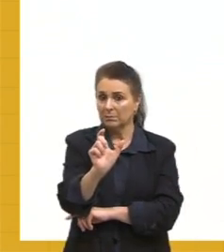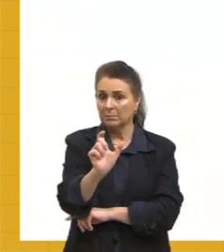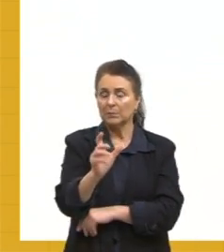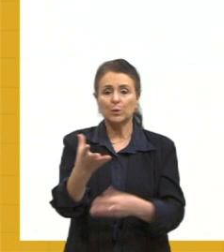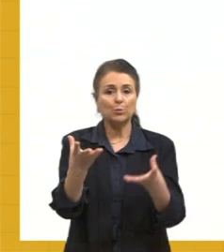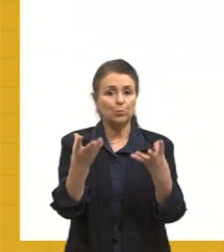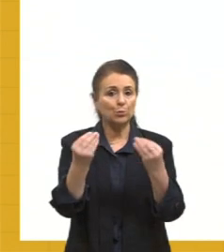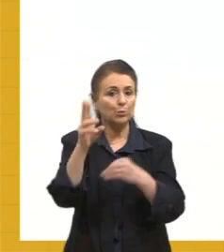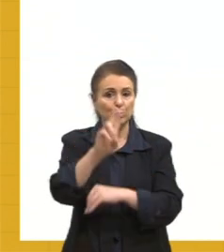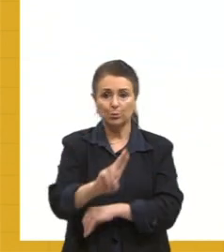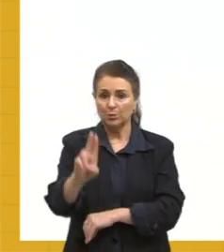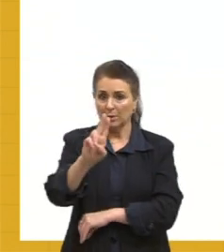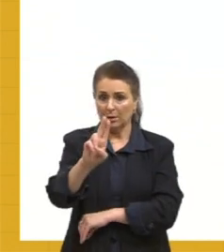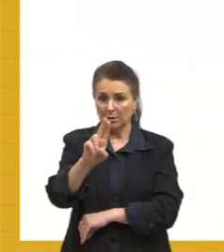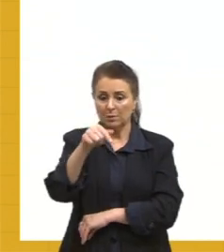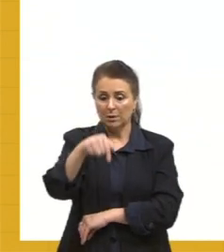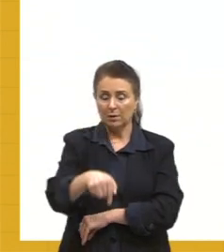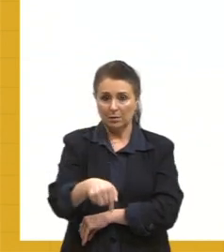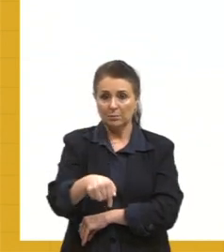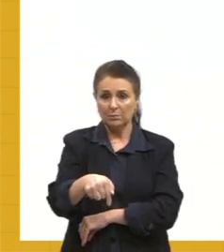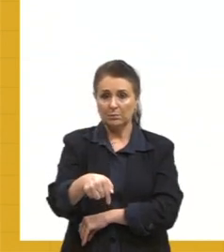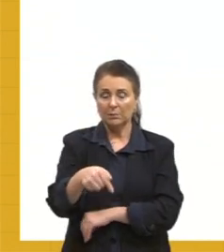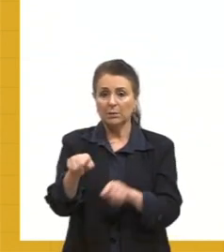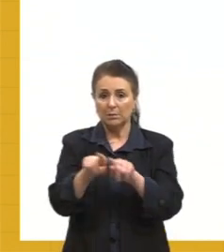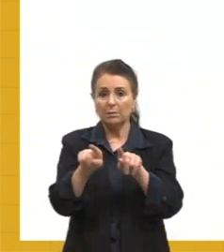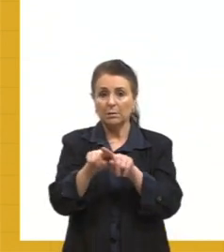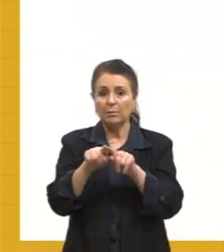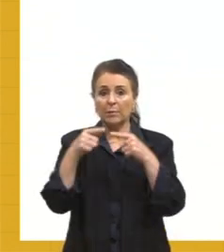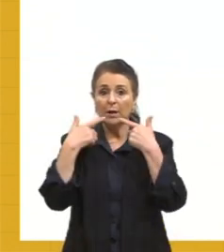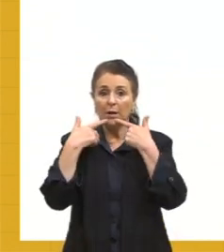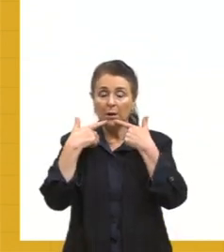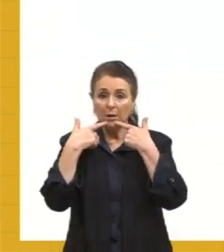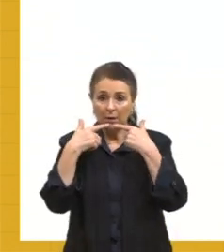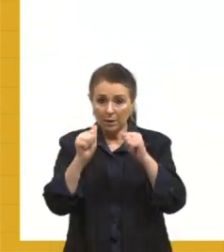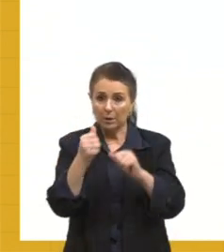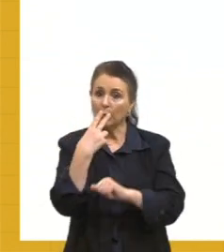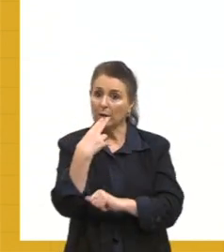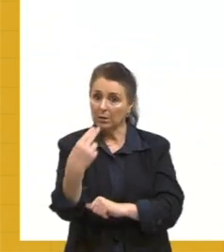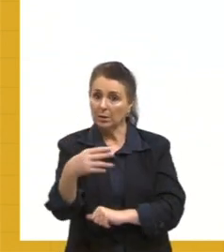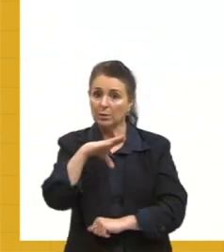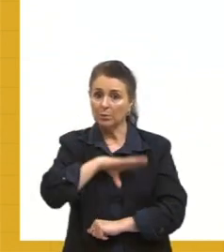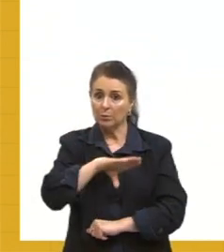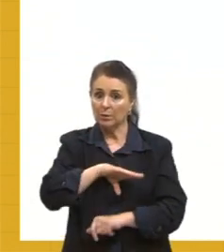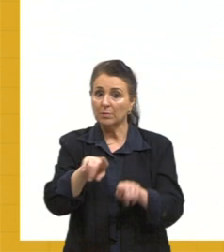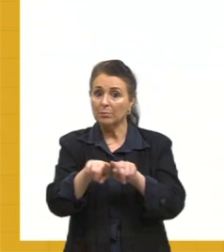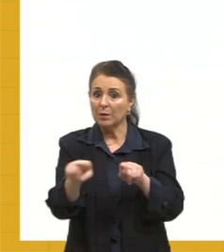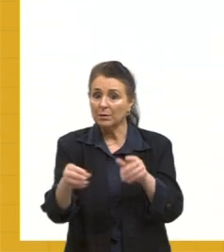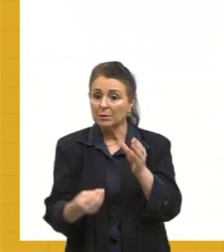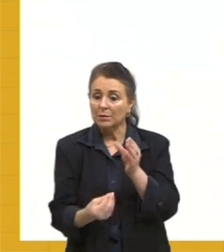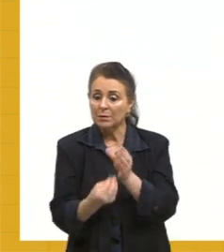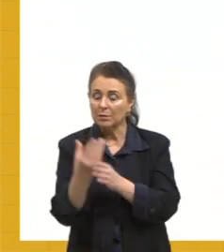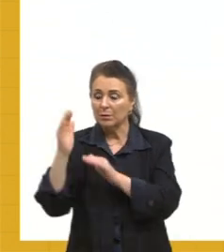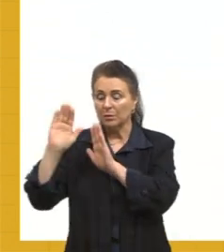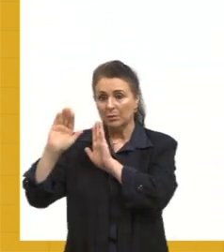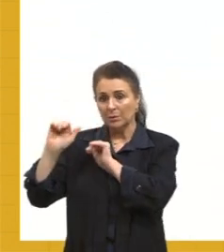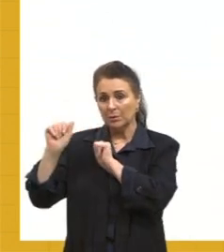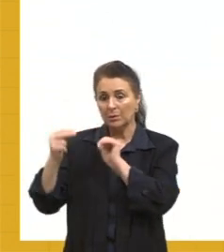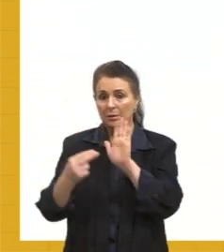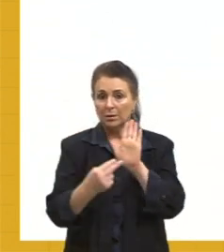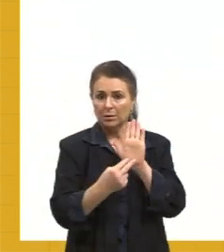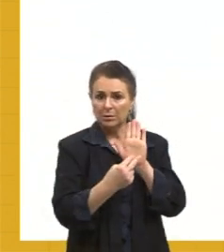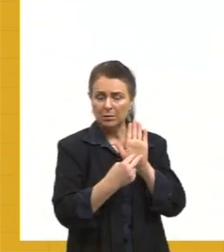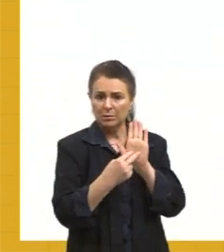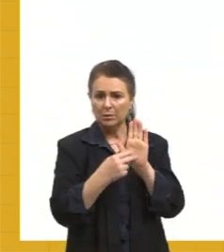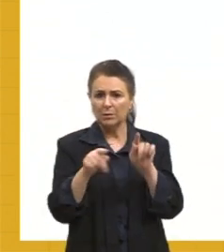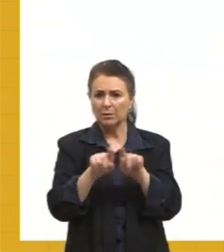muito comuns para nós dentro da língua inglesa dentro da língua portuguesa mas que são advindas do espanhol chamou atenção ali a